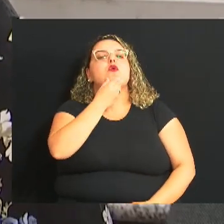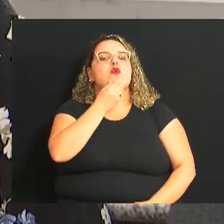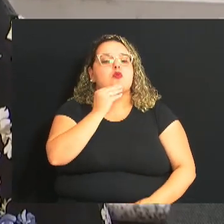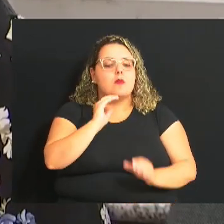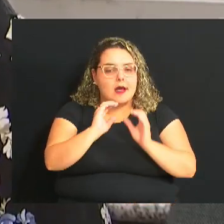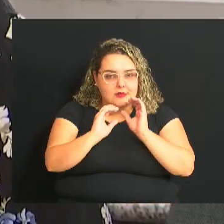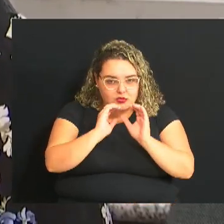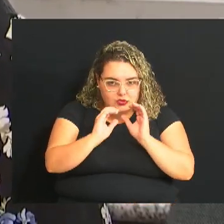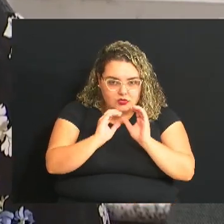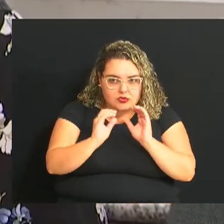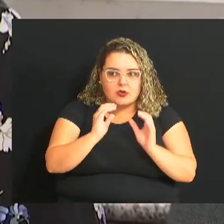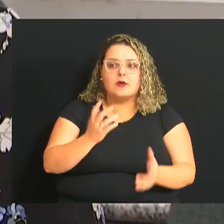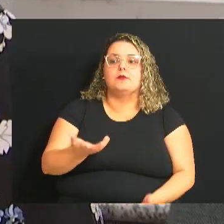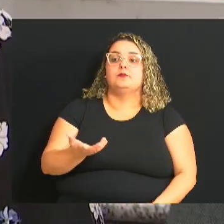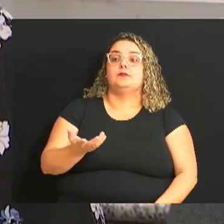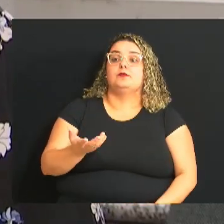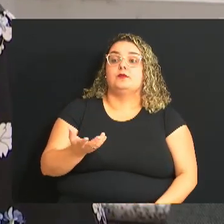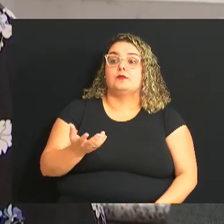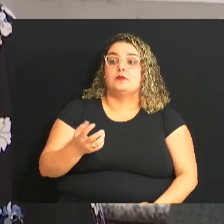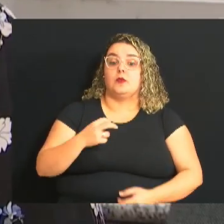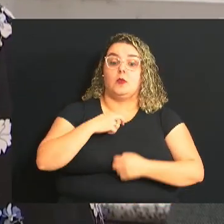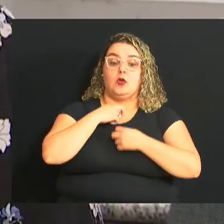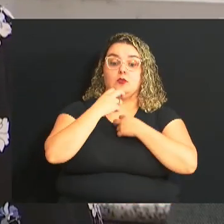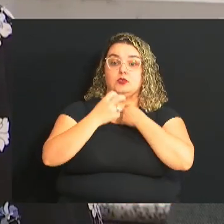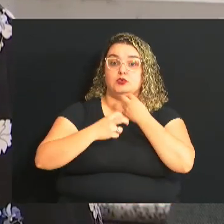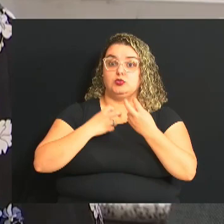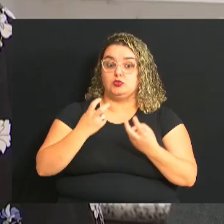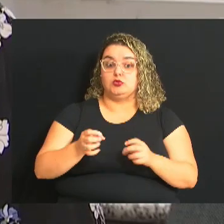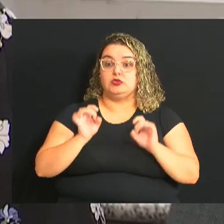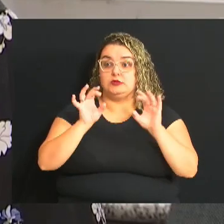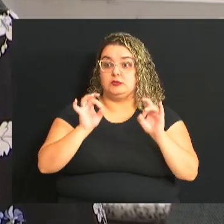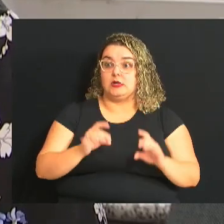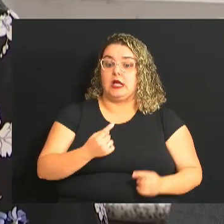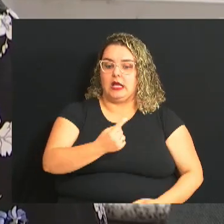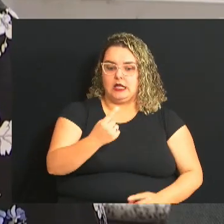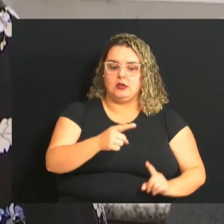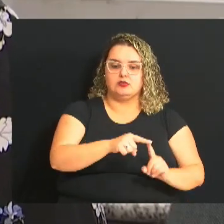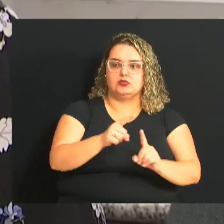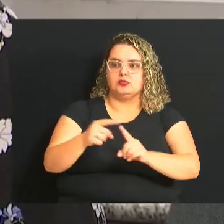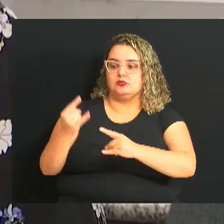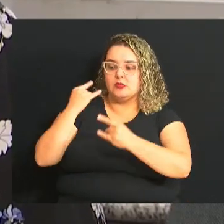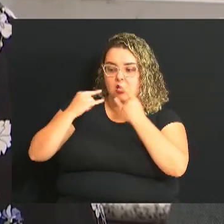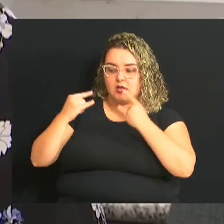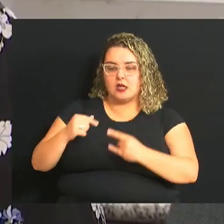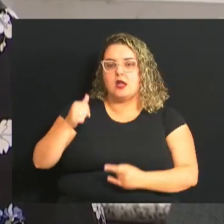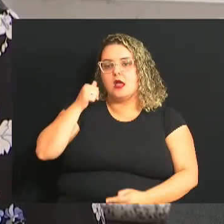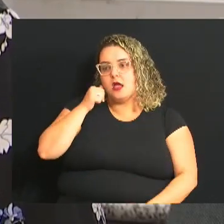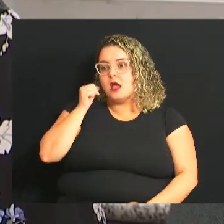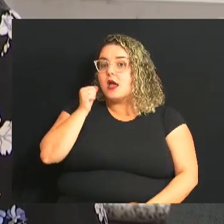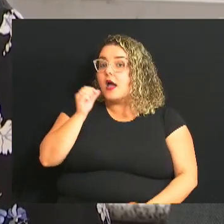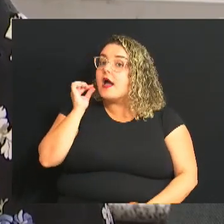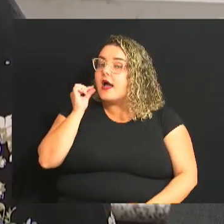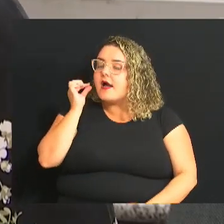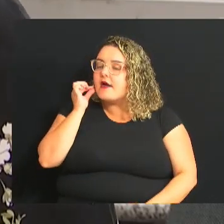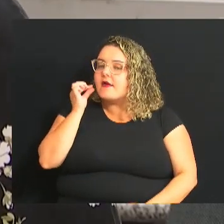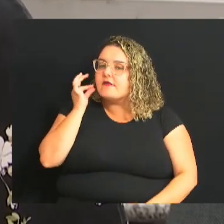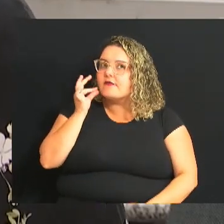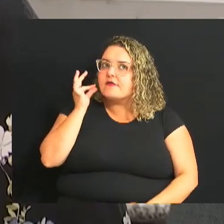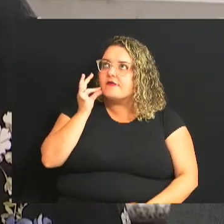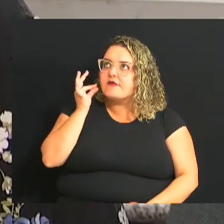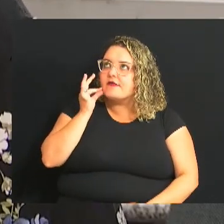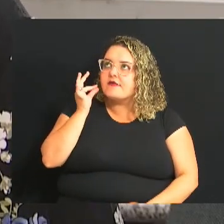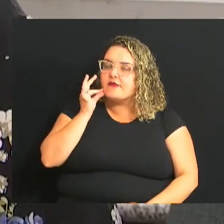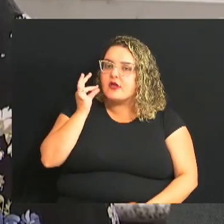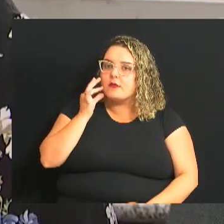e eles cantam, os cantos são específicos, cada espécie tem um canto para atrair a sua fêmea e é o macho que canta para cortejar, digamos